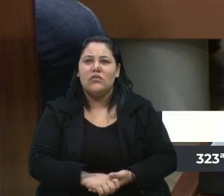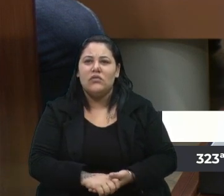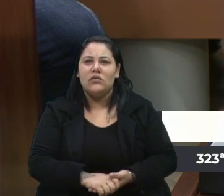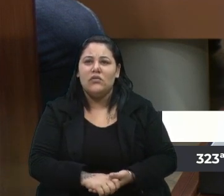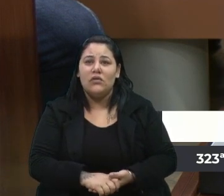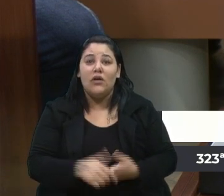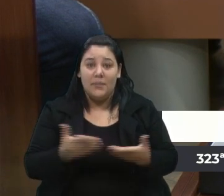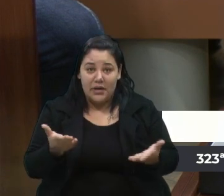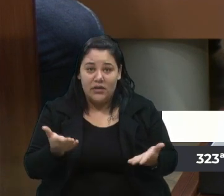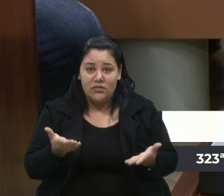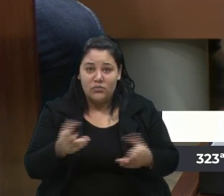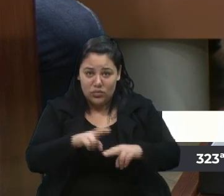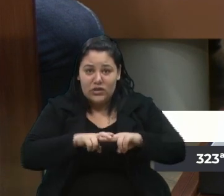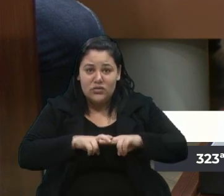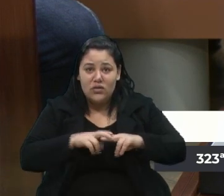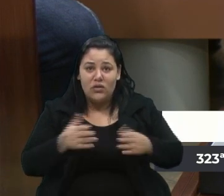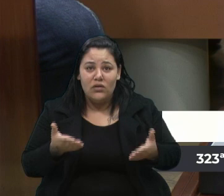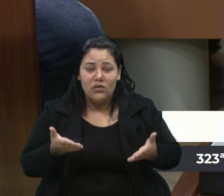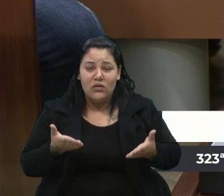foi para isso